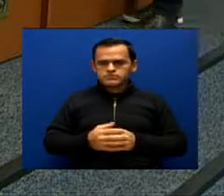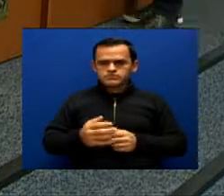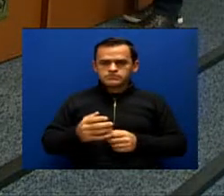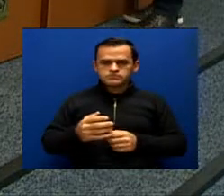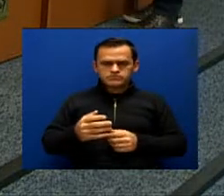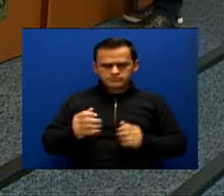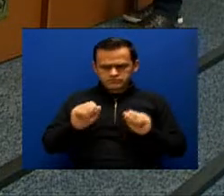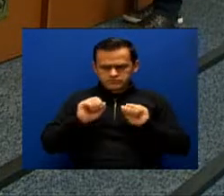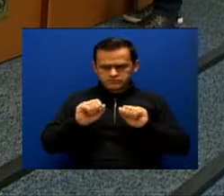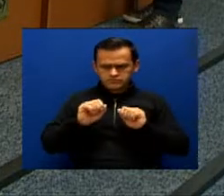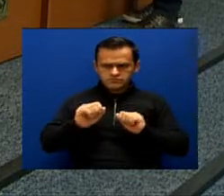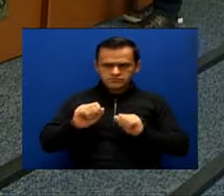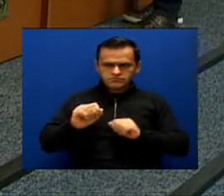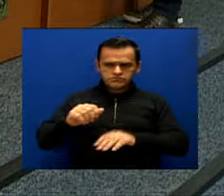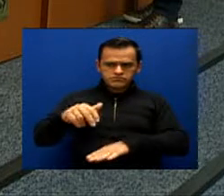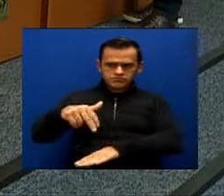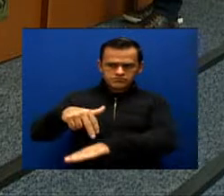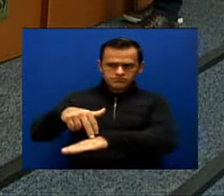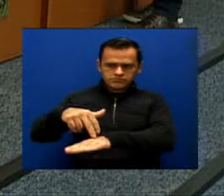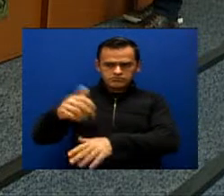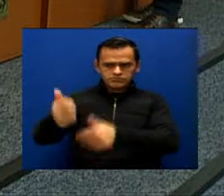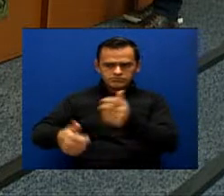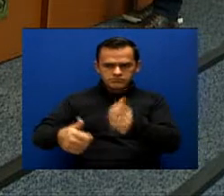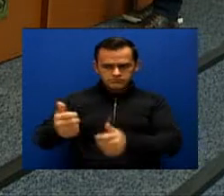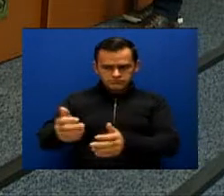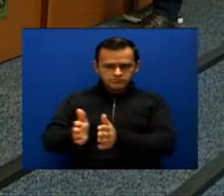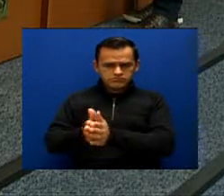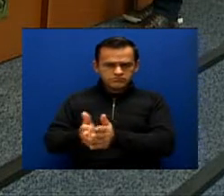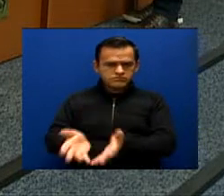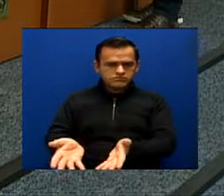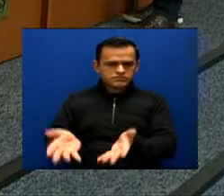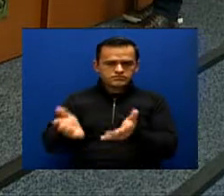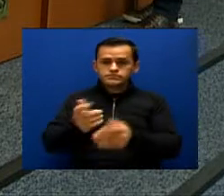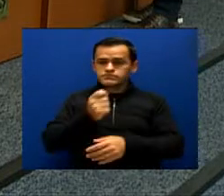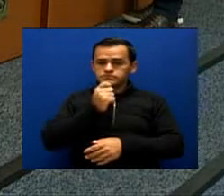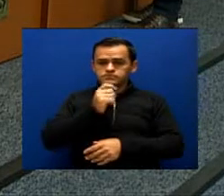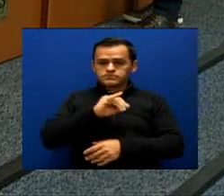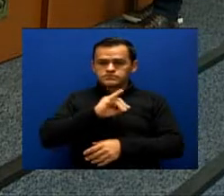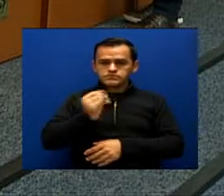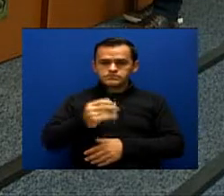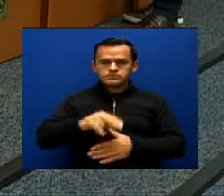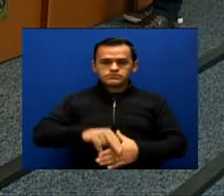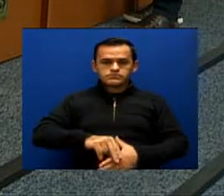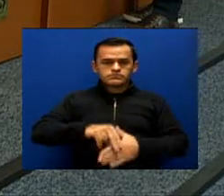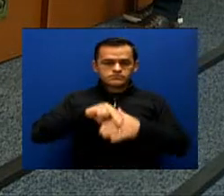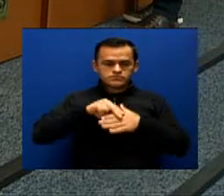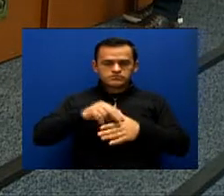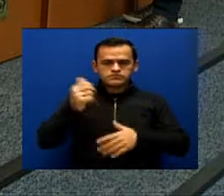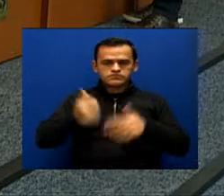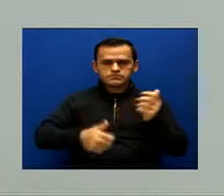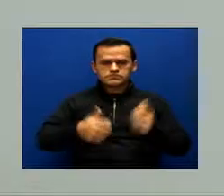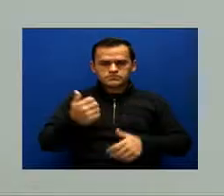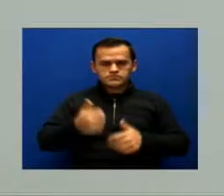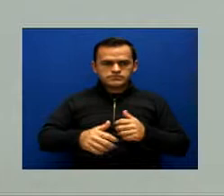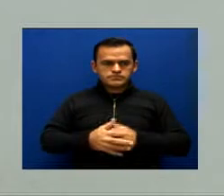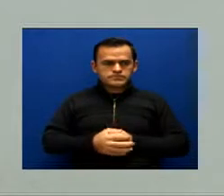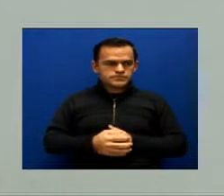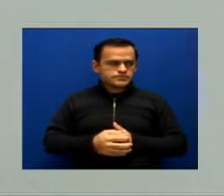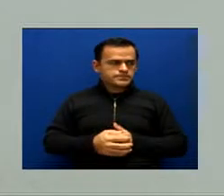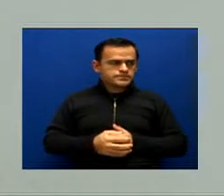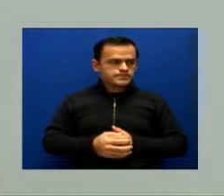chegam, pode vir. Quer falar daí? É rápido. Então, por gentileza, vereador Silvano como líder. Falando enquanto nossos vereadores chegam ao